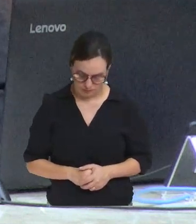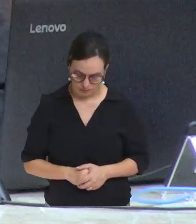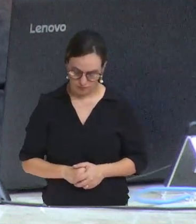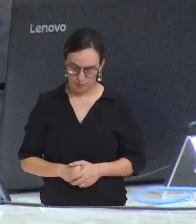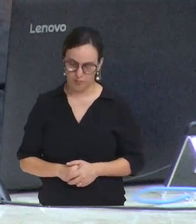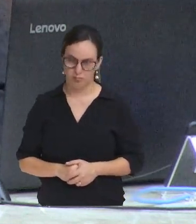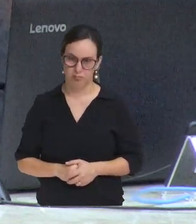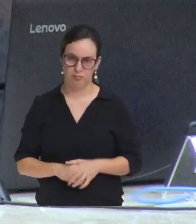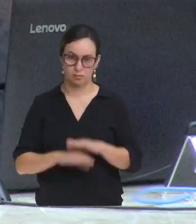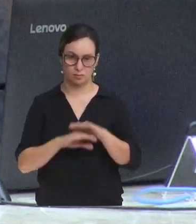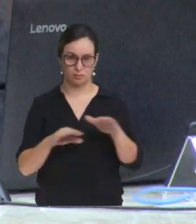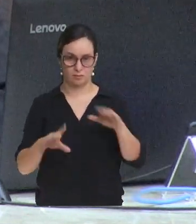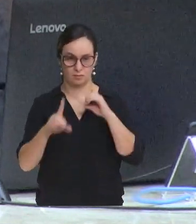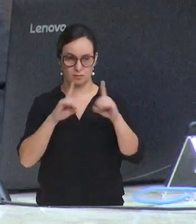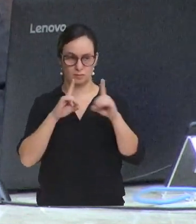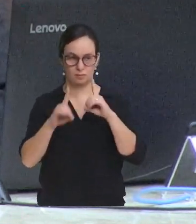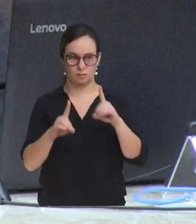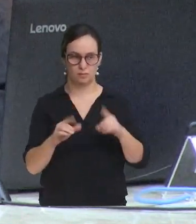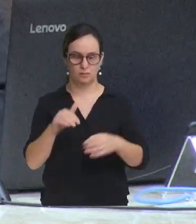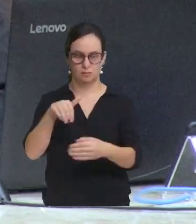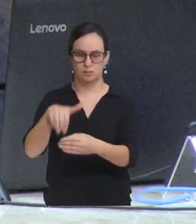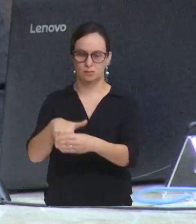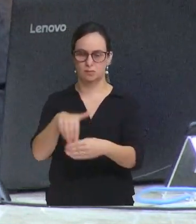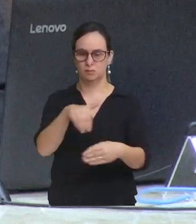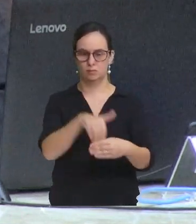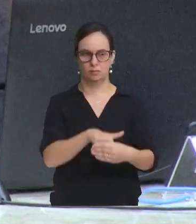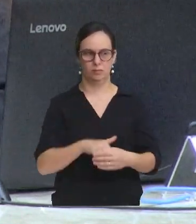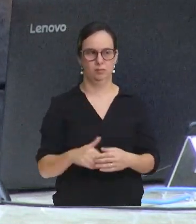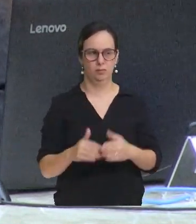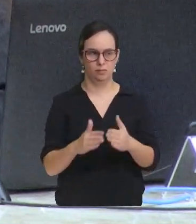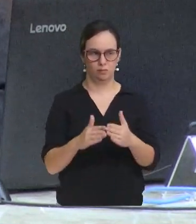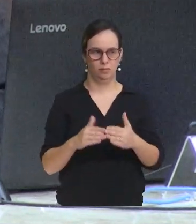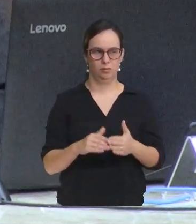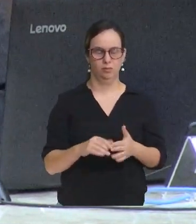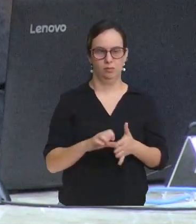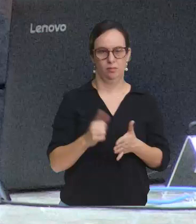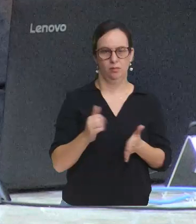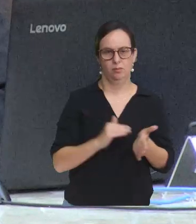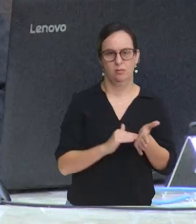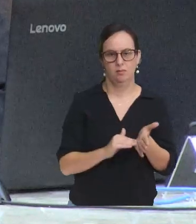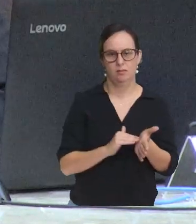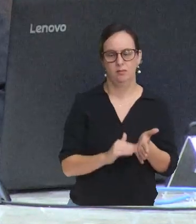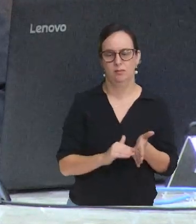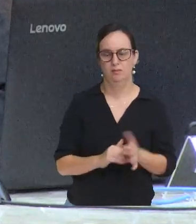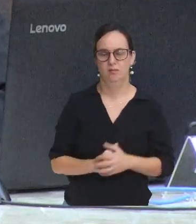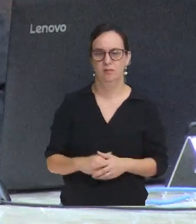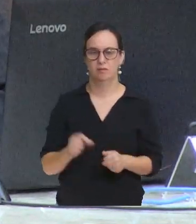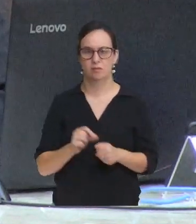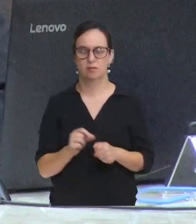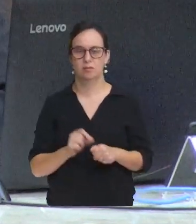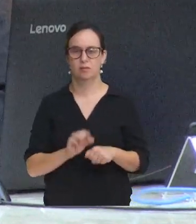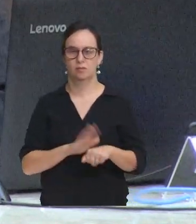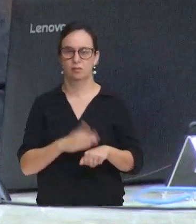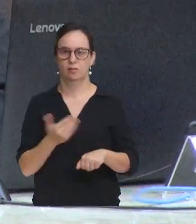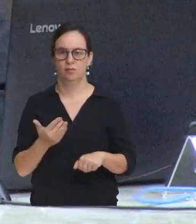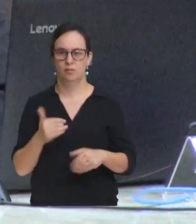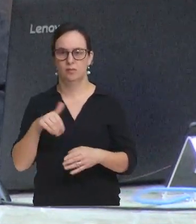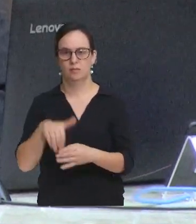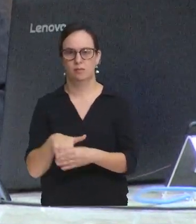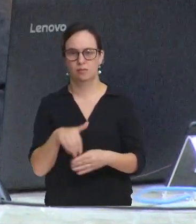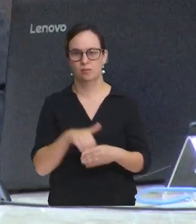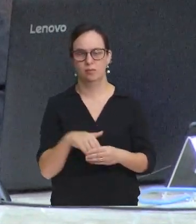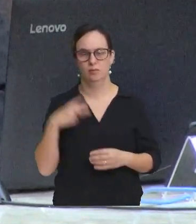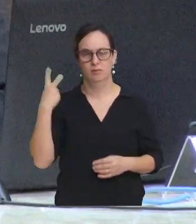Encerrada a discussão, em votação. Solicito ao primeiro secretário, vereador Gerson Alves, que proceda a chamada de votação. Os vereadores forem